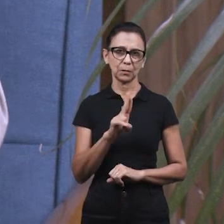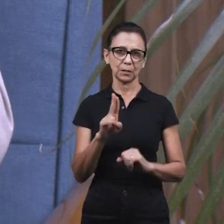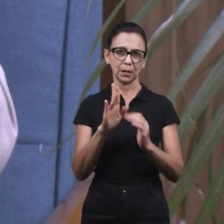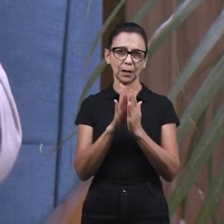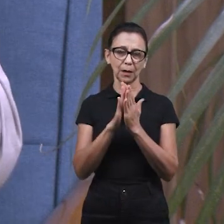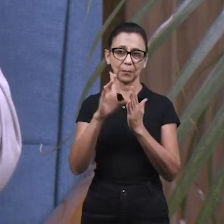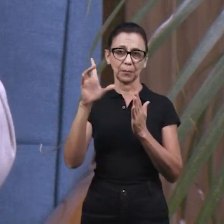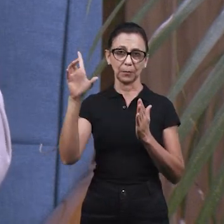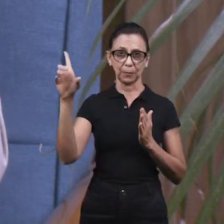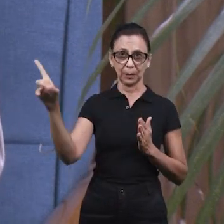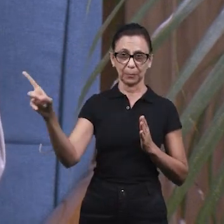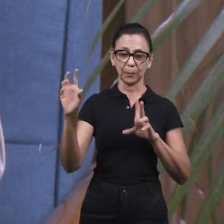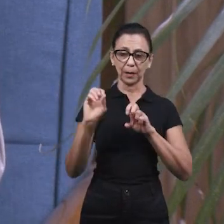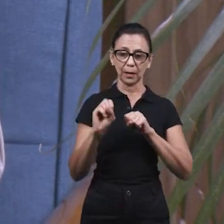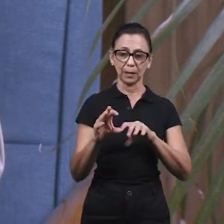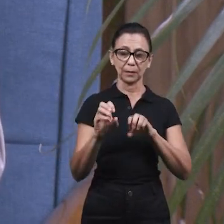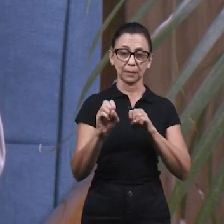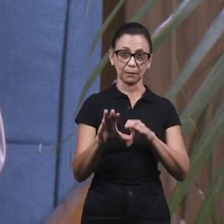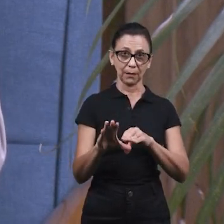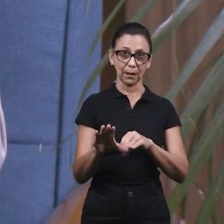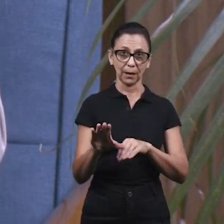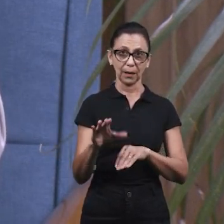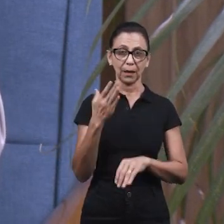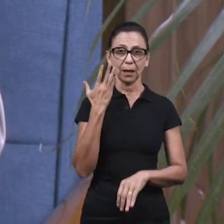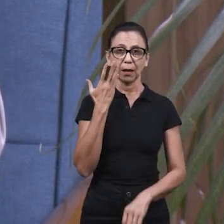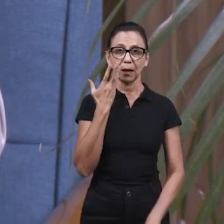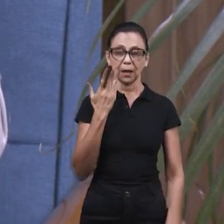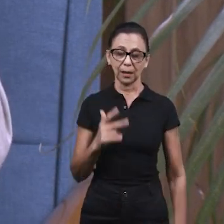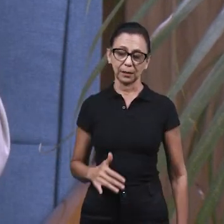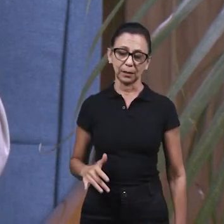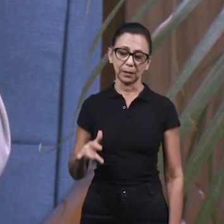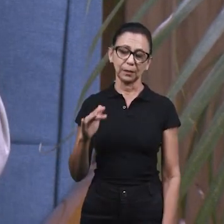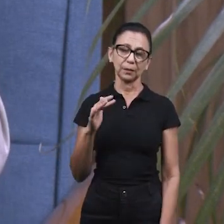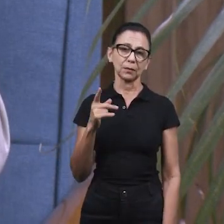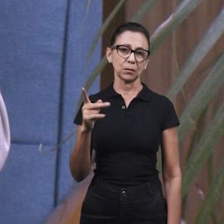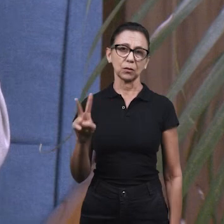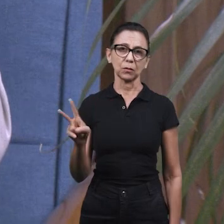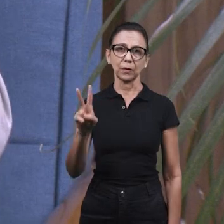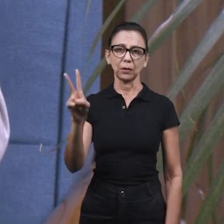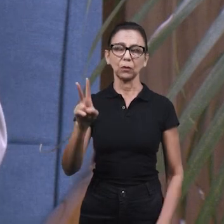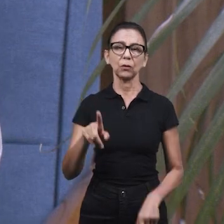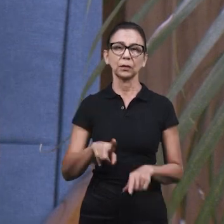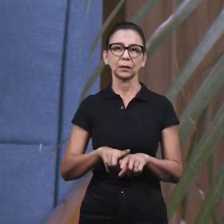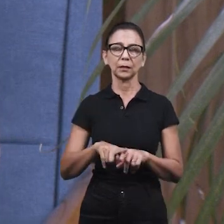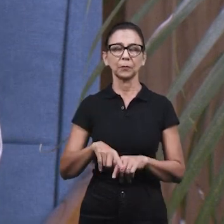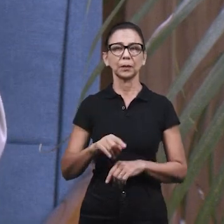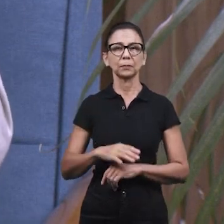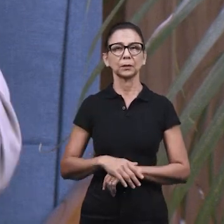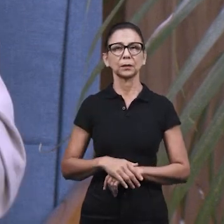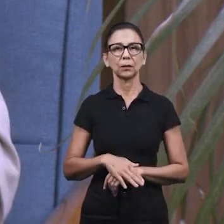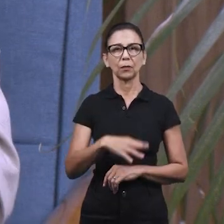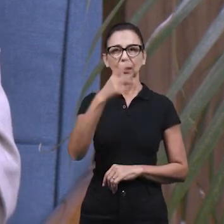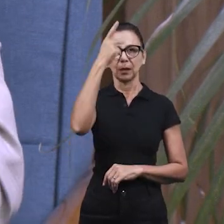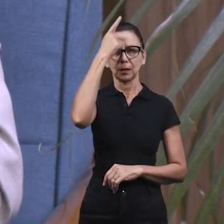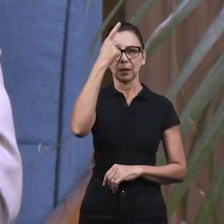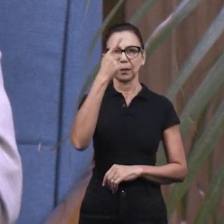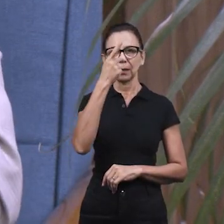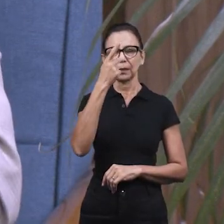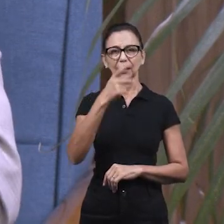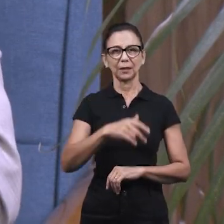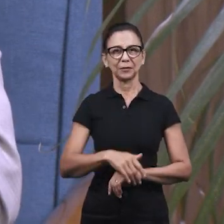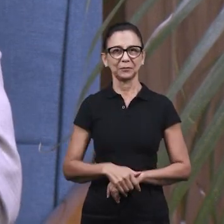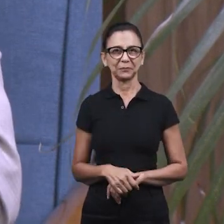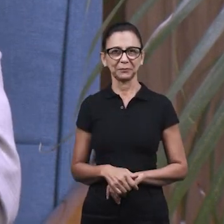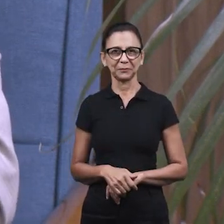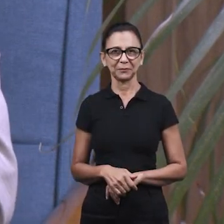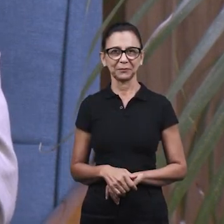na construtividade da criança, na formação de seus valores e até de seu caráter? Hoje, no quadro Acessibilidade,